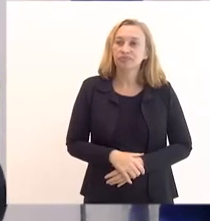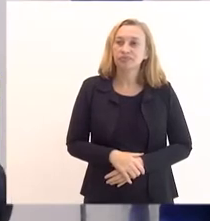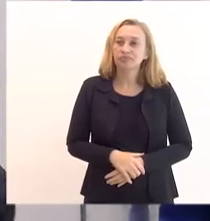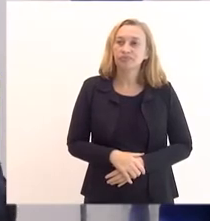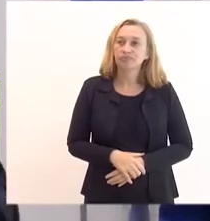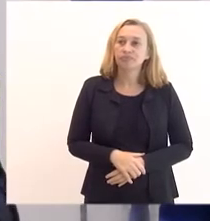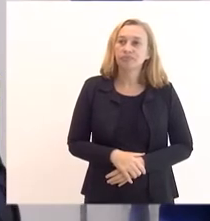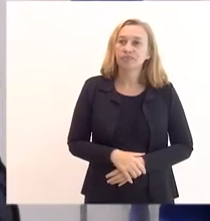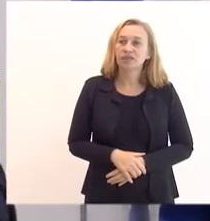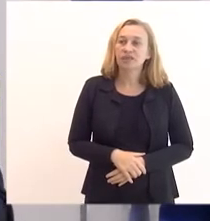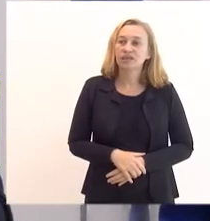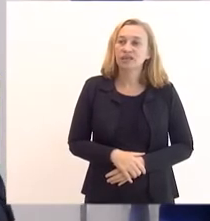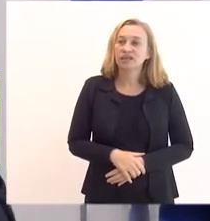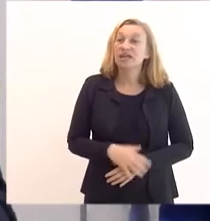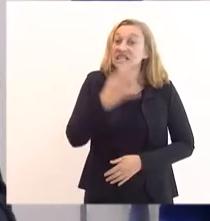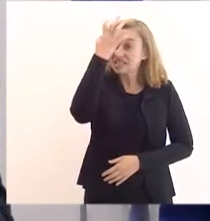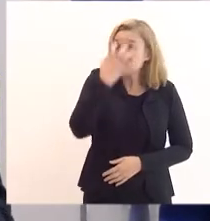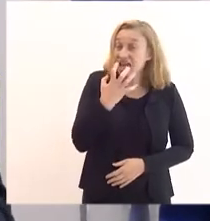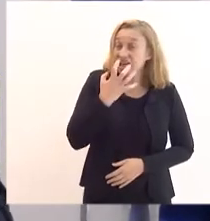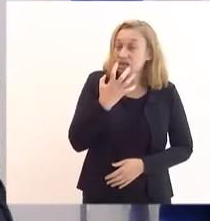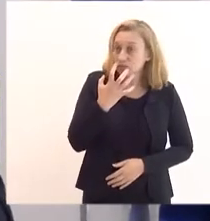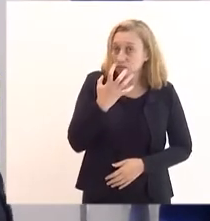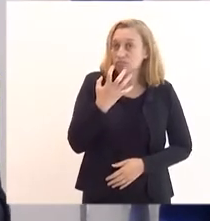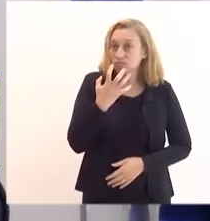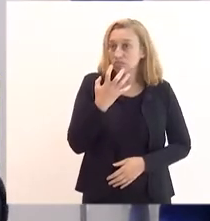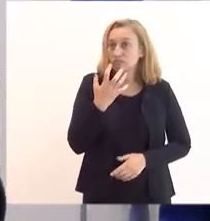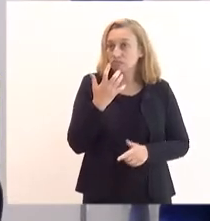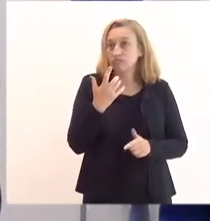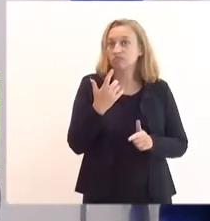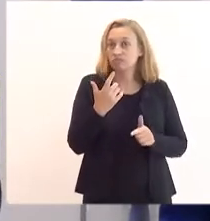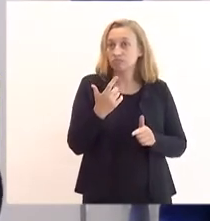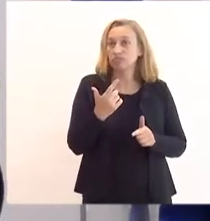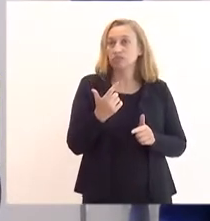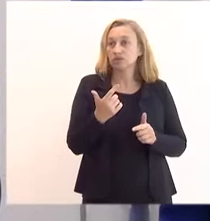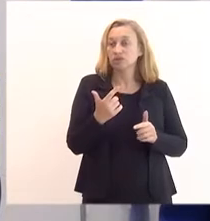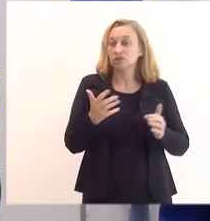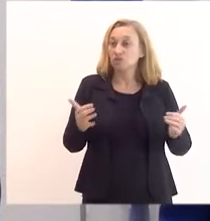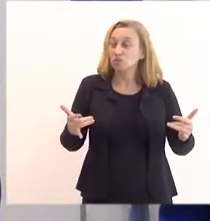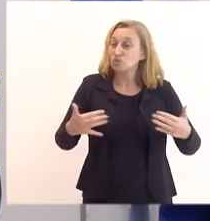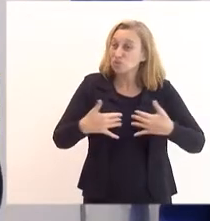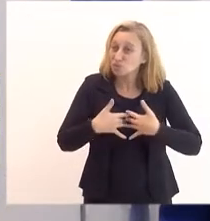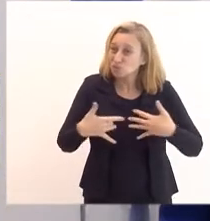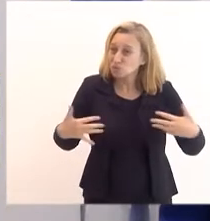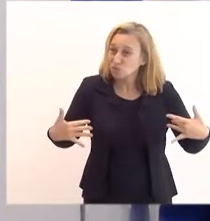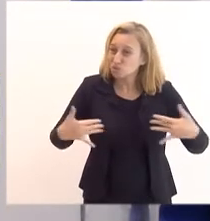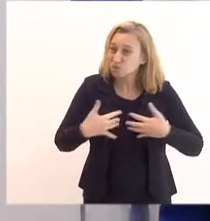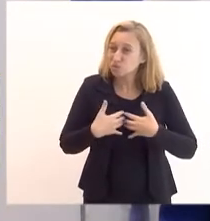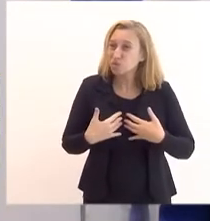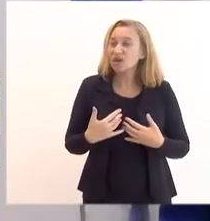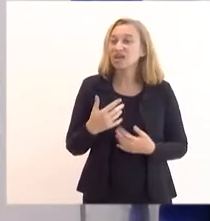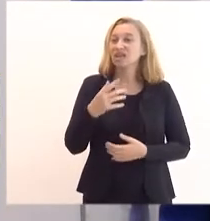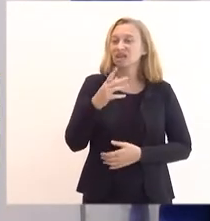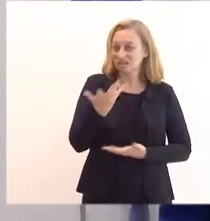tem crises sérias de epilepsia, muitas vezes, crises sérias de transtornos que